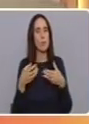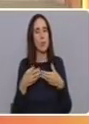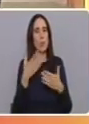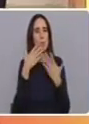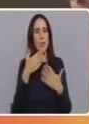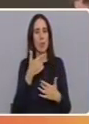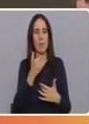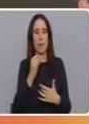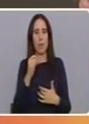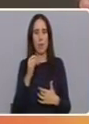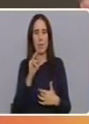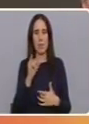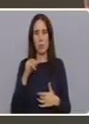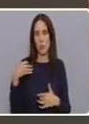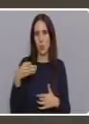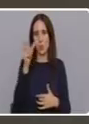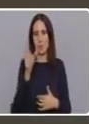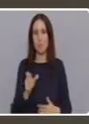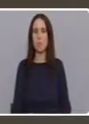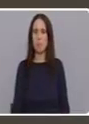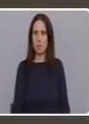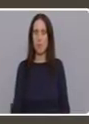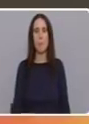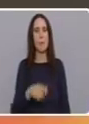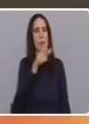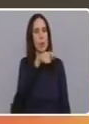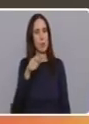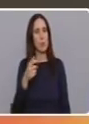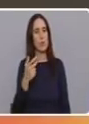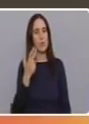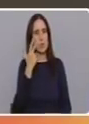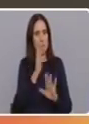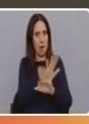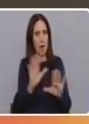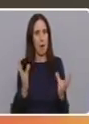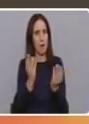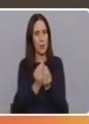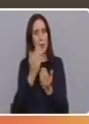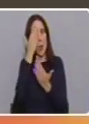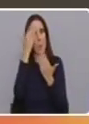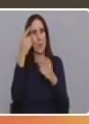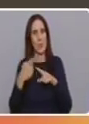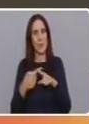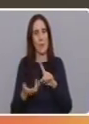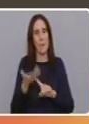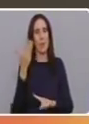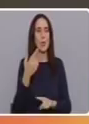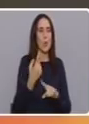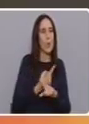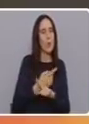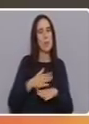à Simone? Eu acho que é muito mais interessante homenagear-se as pessoas com as pessoas ainda cá connosco. A viver as coisas, as